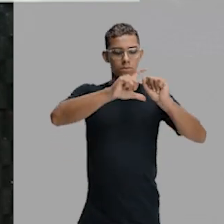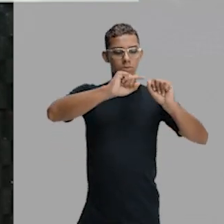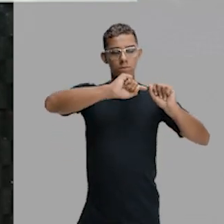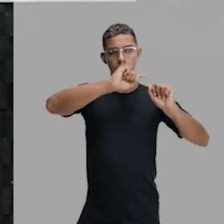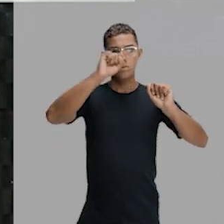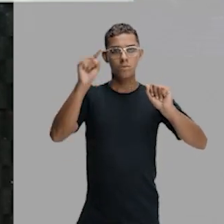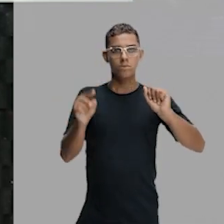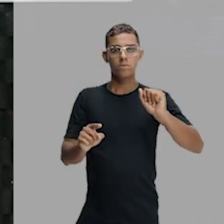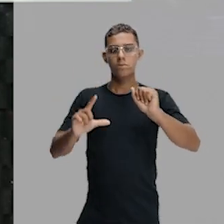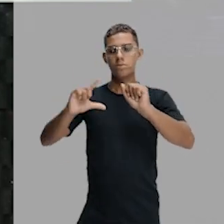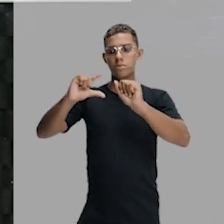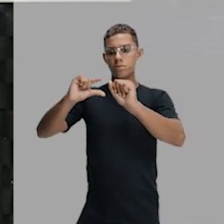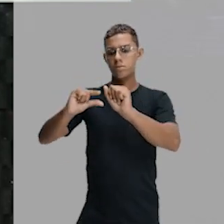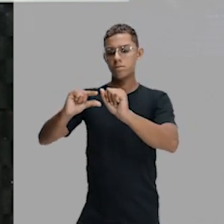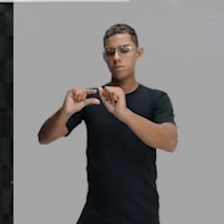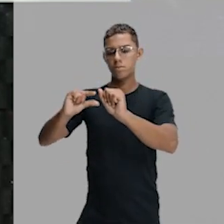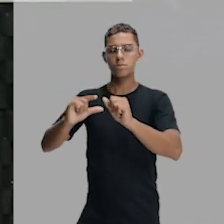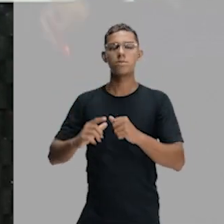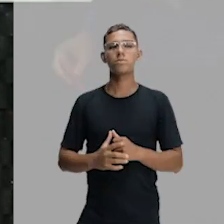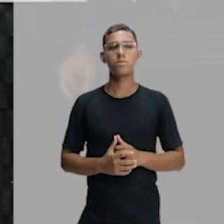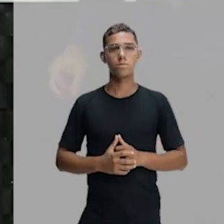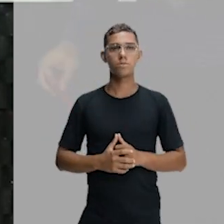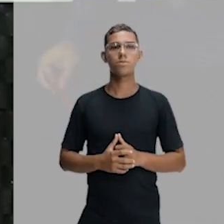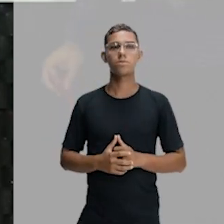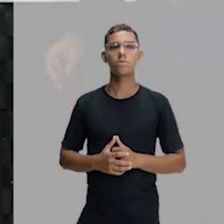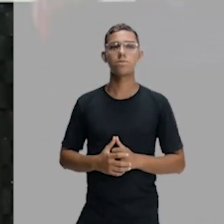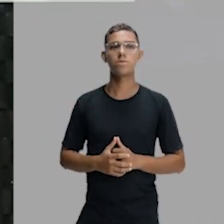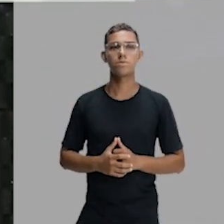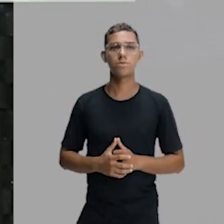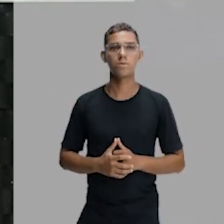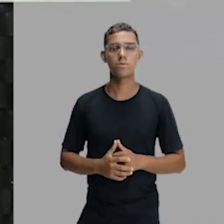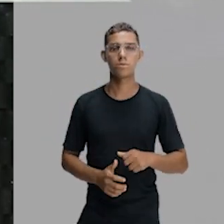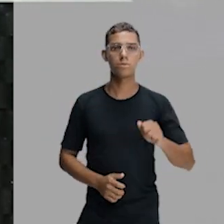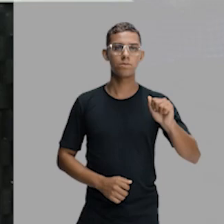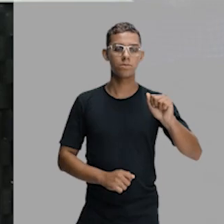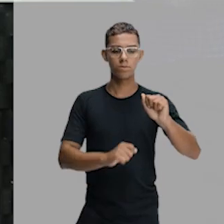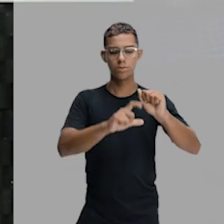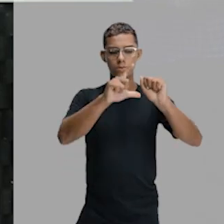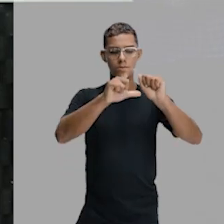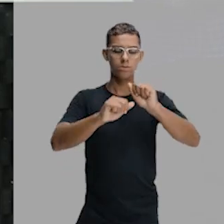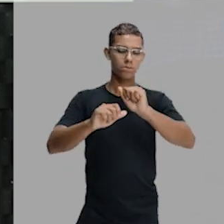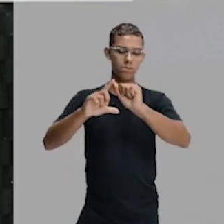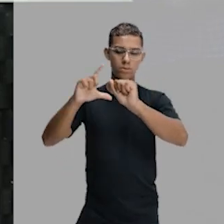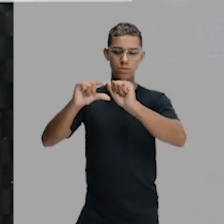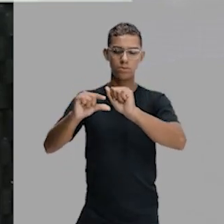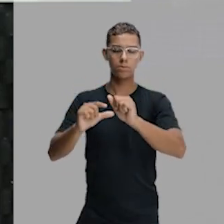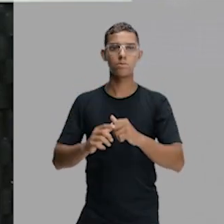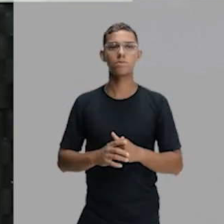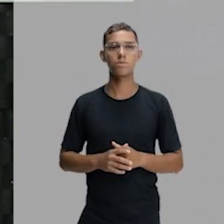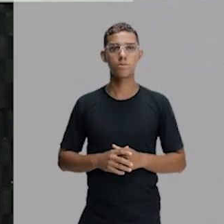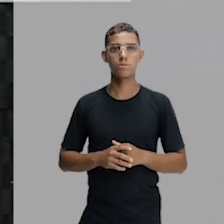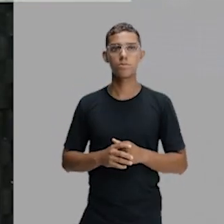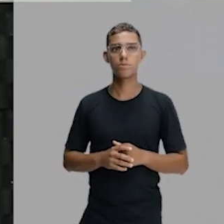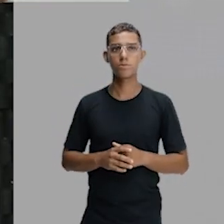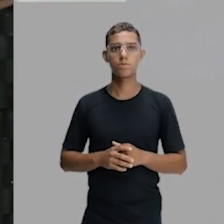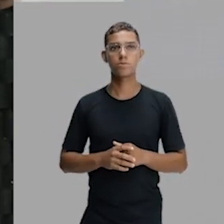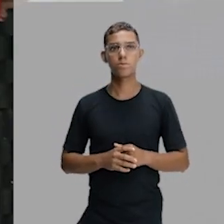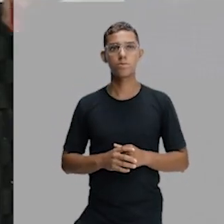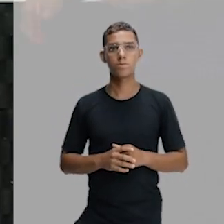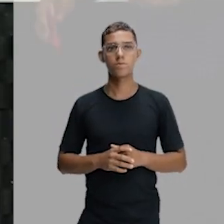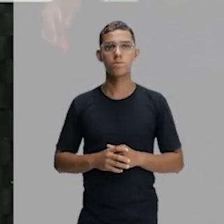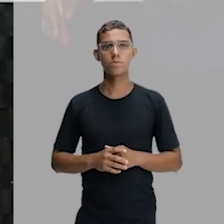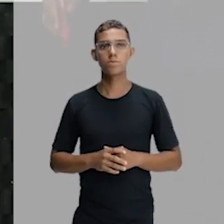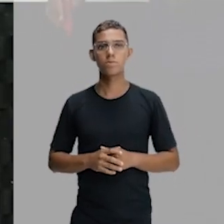ó, se juntar com este Azinho. Aí vai ficar heterozigoto, porque ele tem um